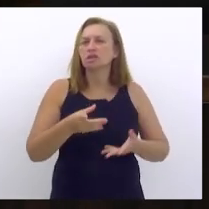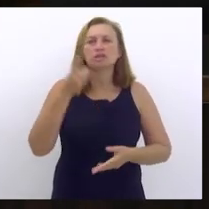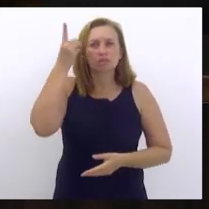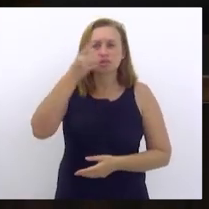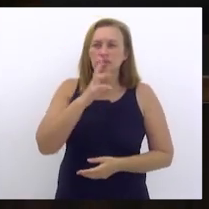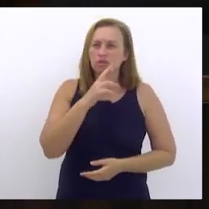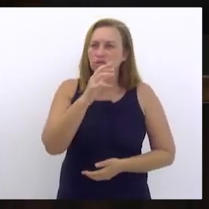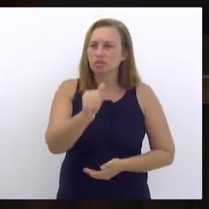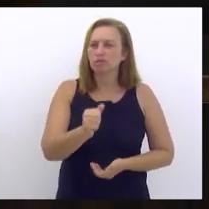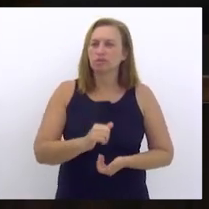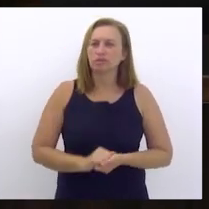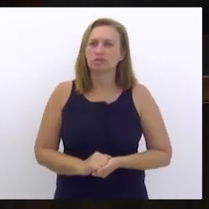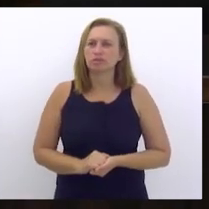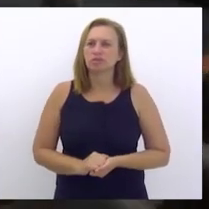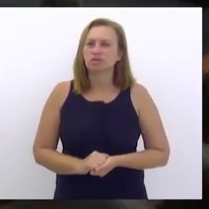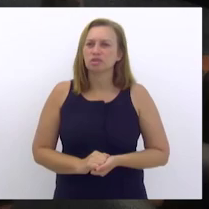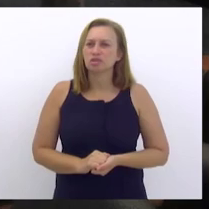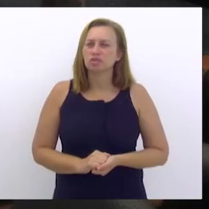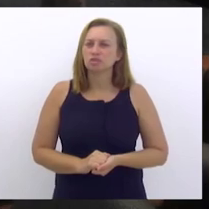Rodrigo Amorim.